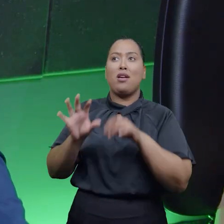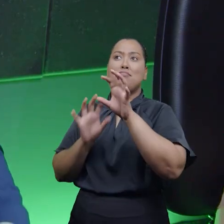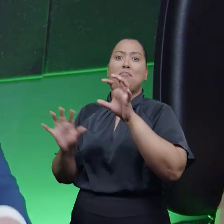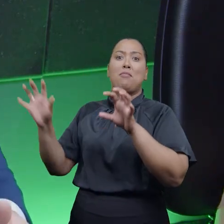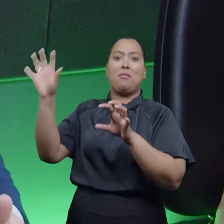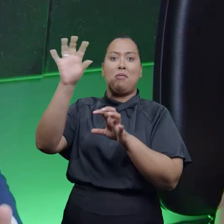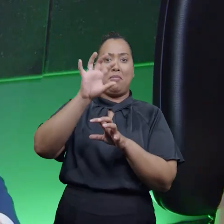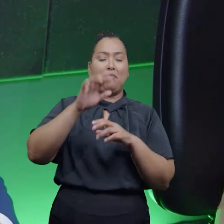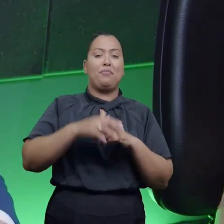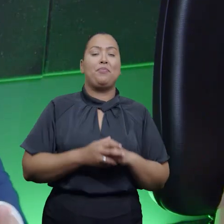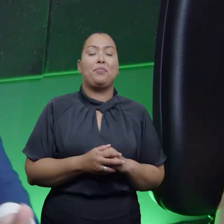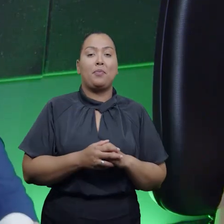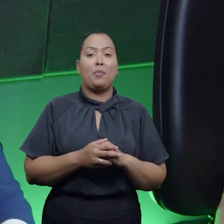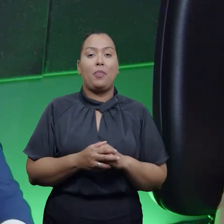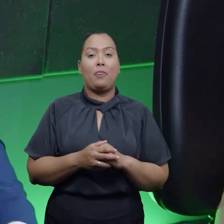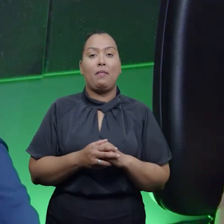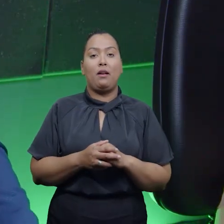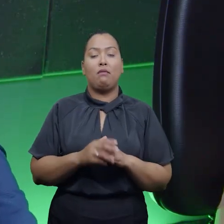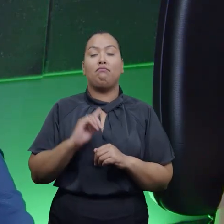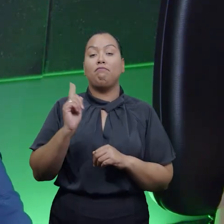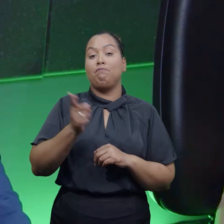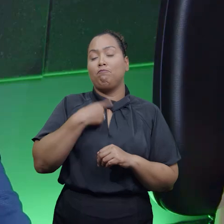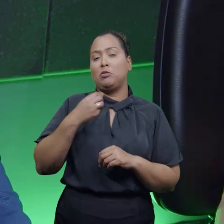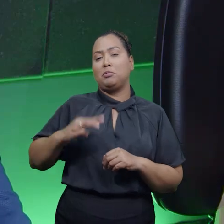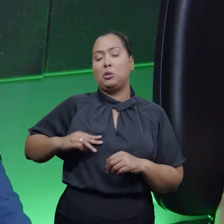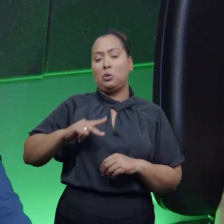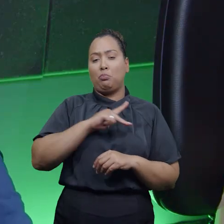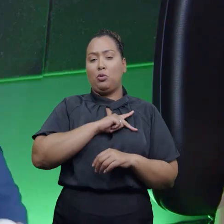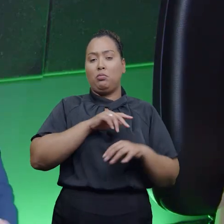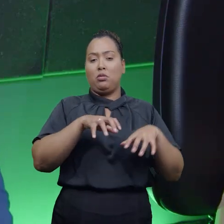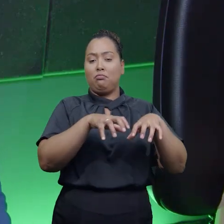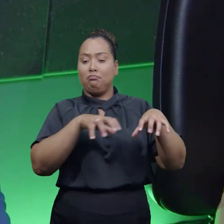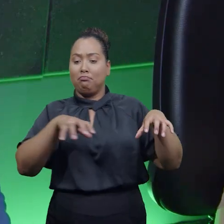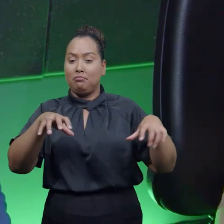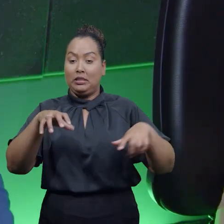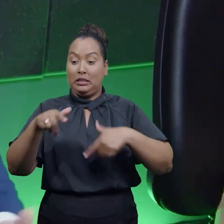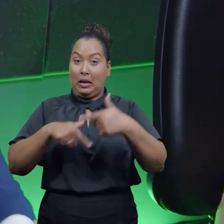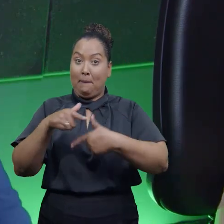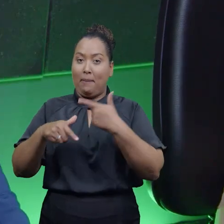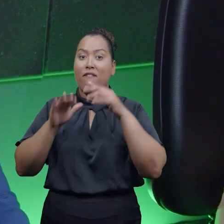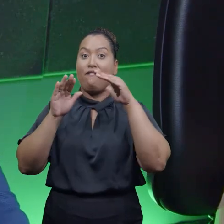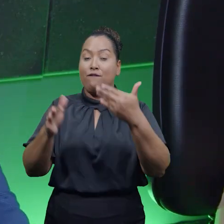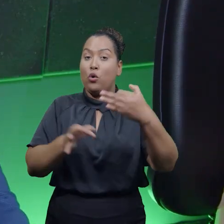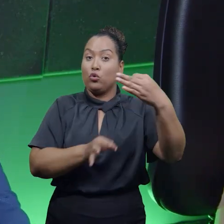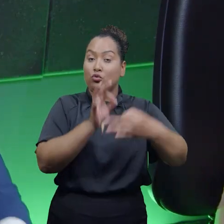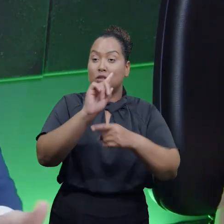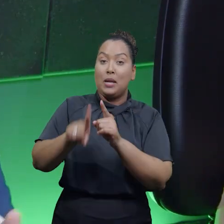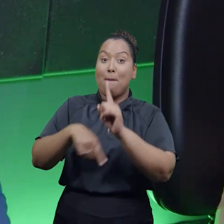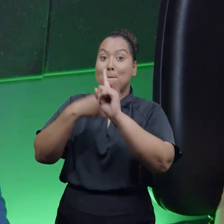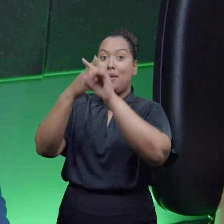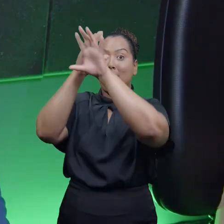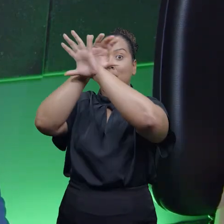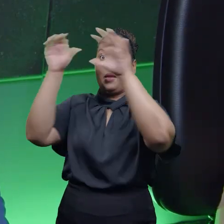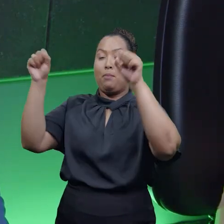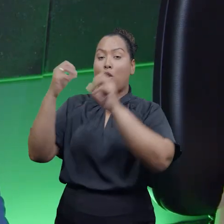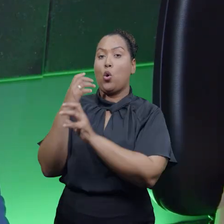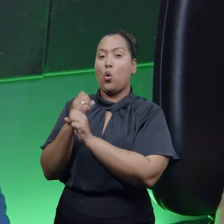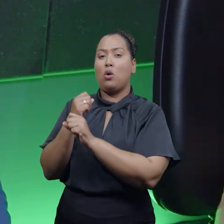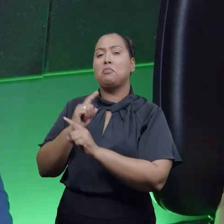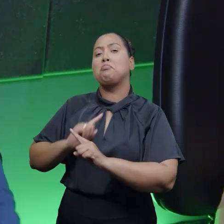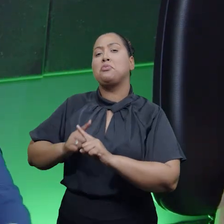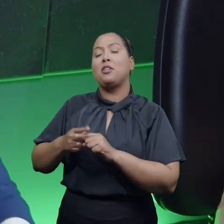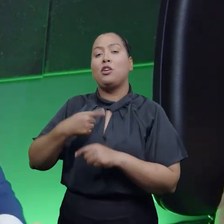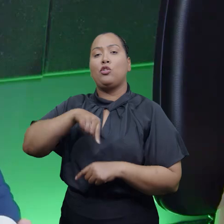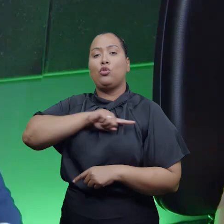Goiás. Portanto, um ramo específico do Ministério Público que, ao invés de atuar perante o Judiciário, atua perante o Tribunal